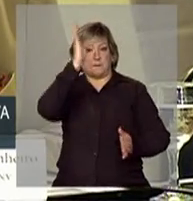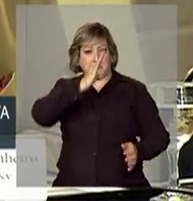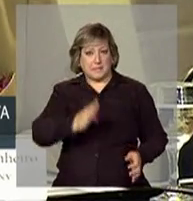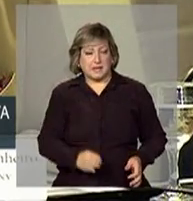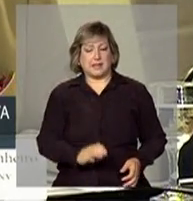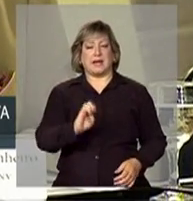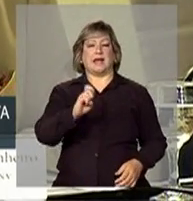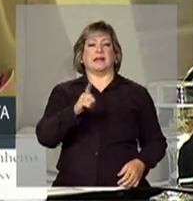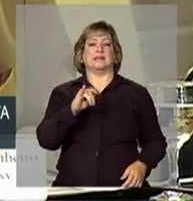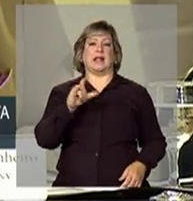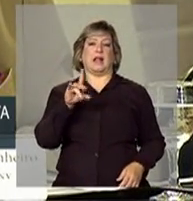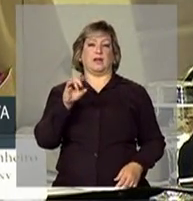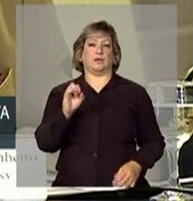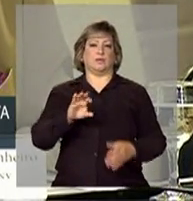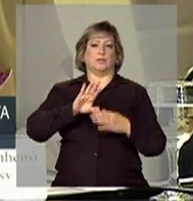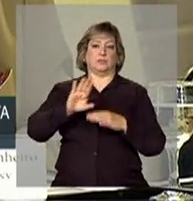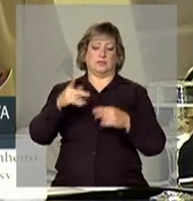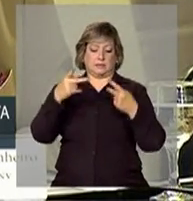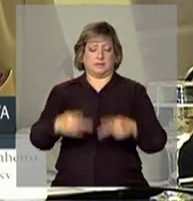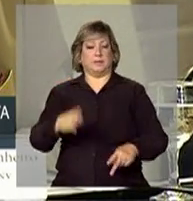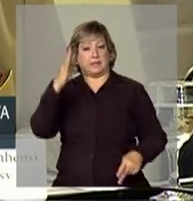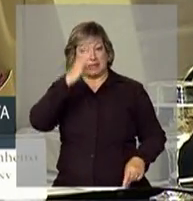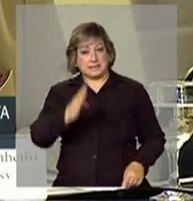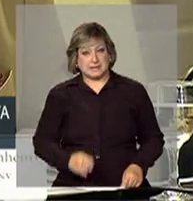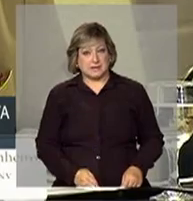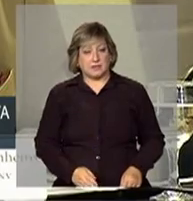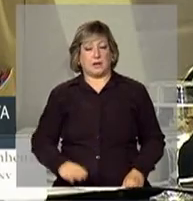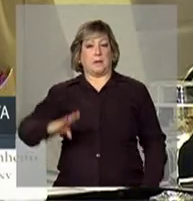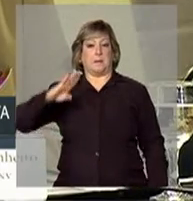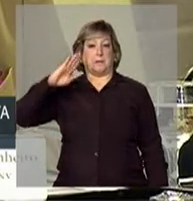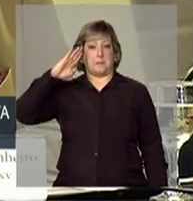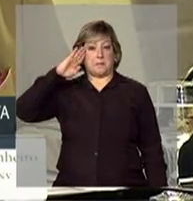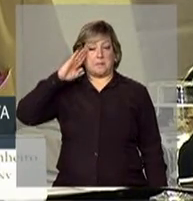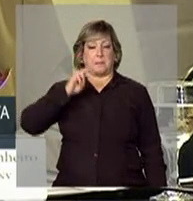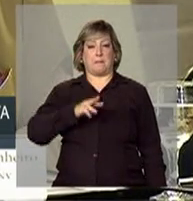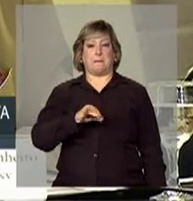estrangeiros exilados no Brasil, militares